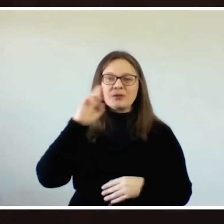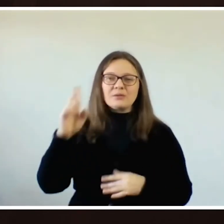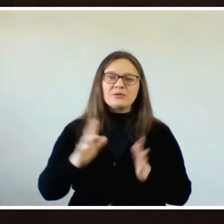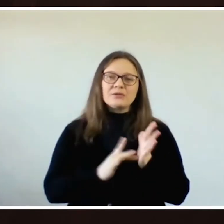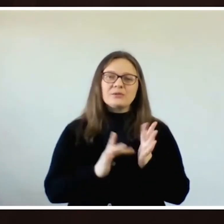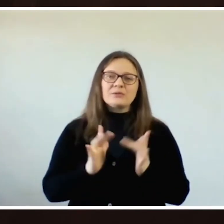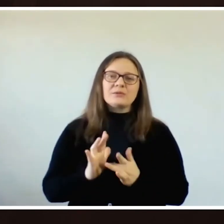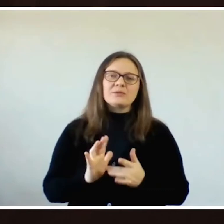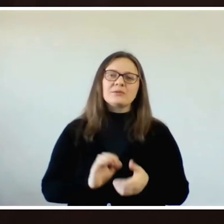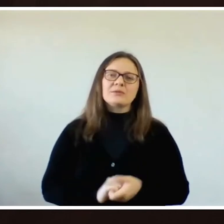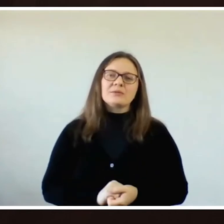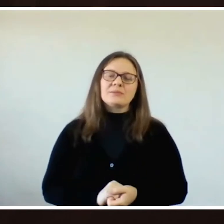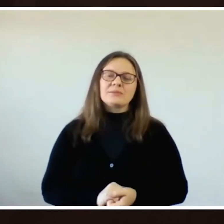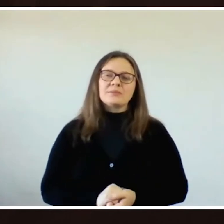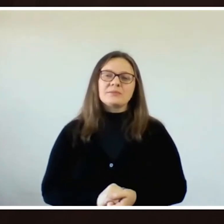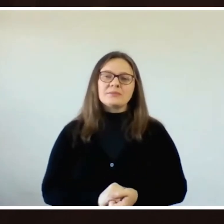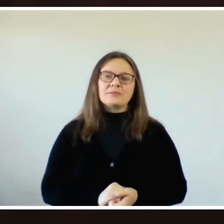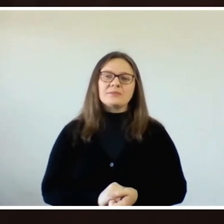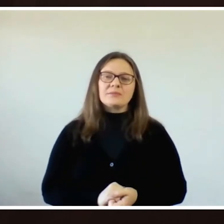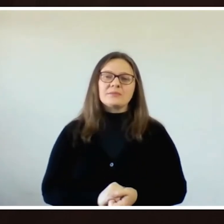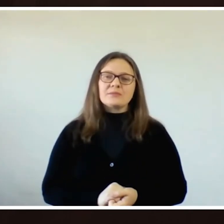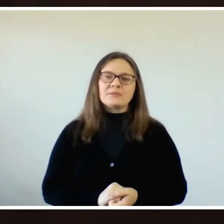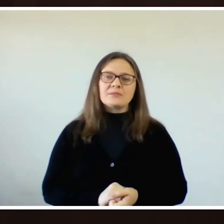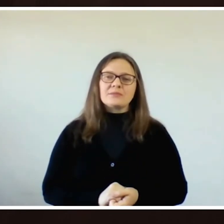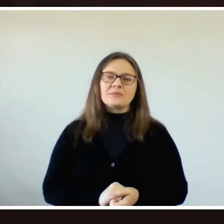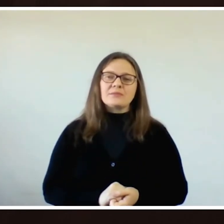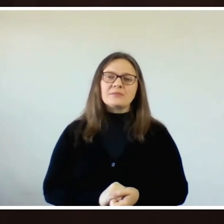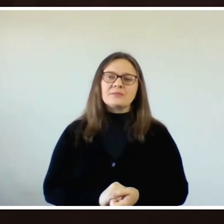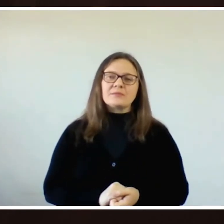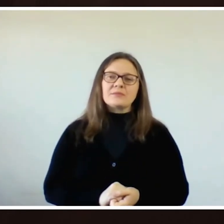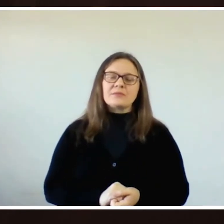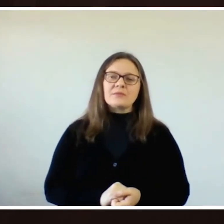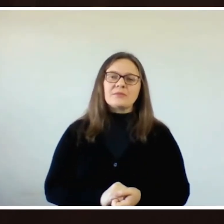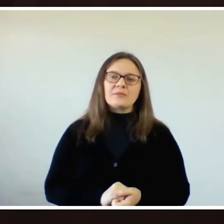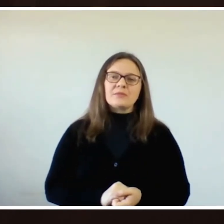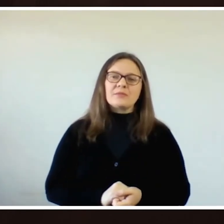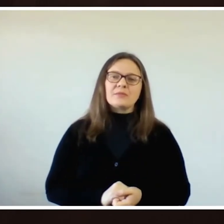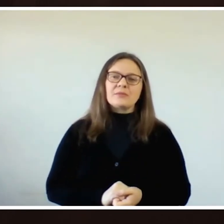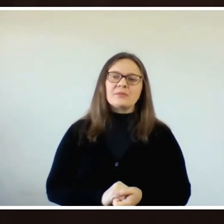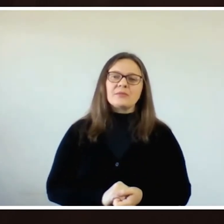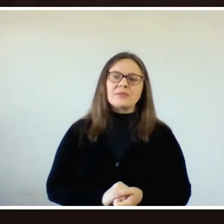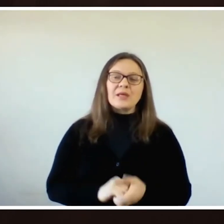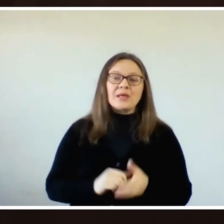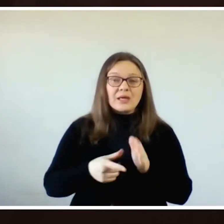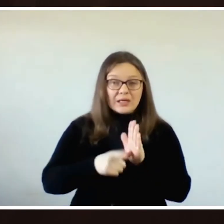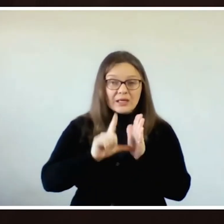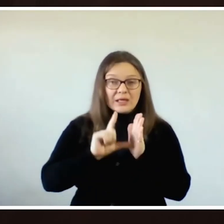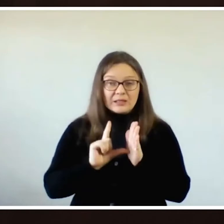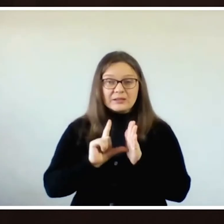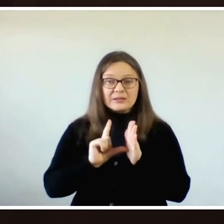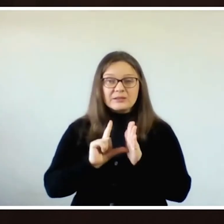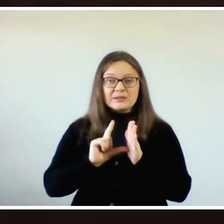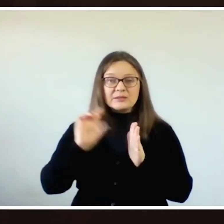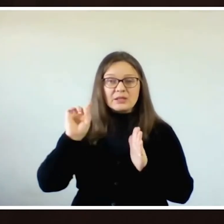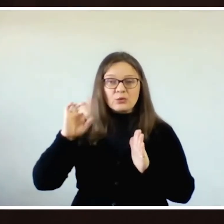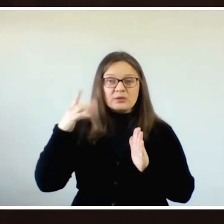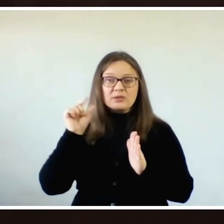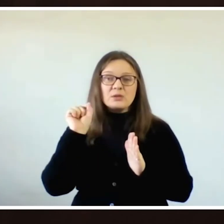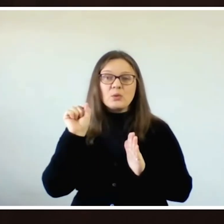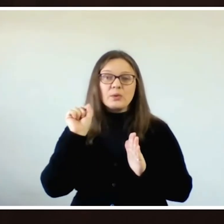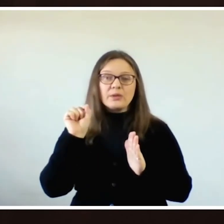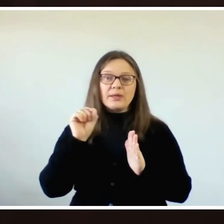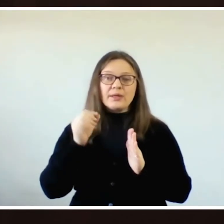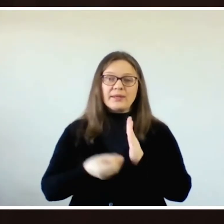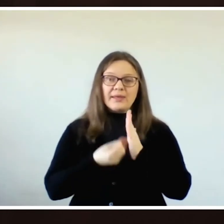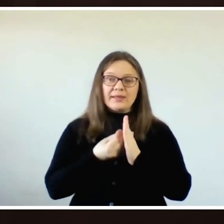Antes mesmo de ser ela conectada ao Estado, na verdade, antes de Constantino, a sua situação